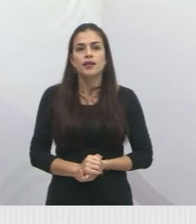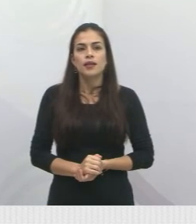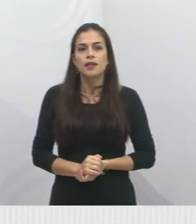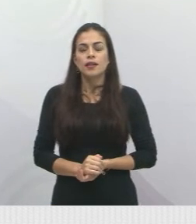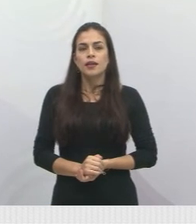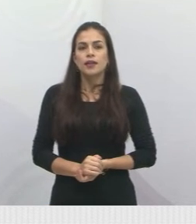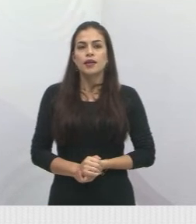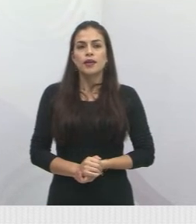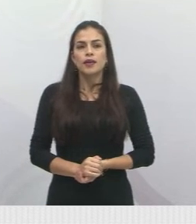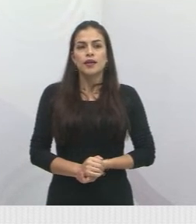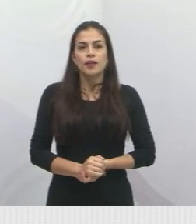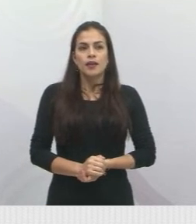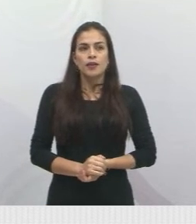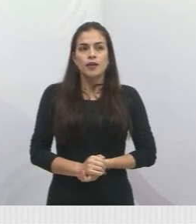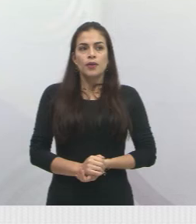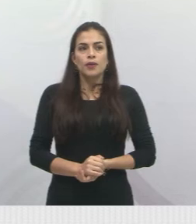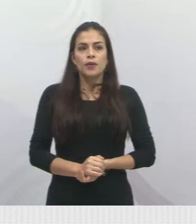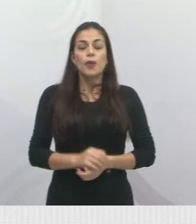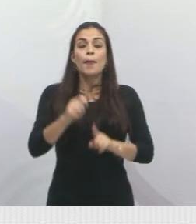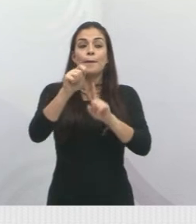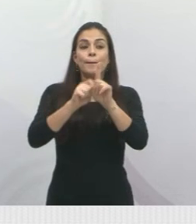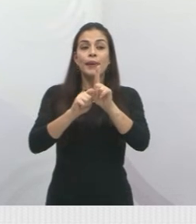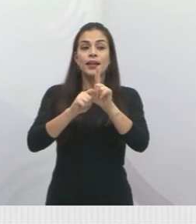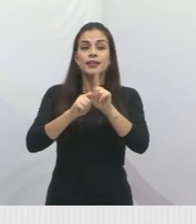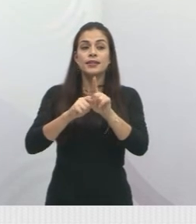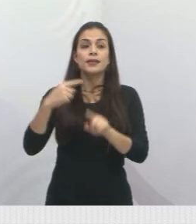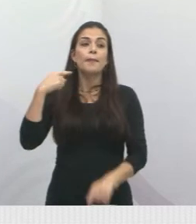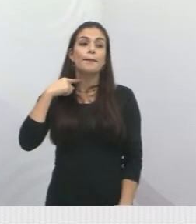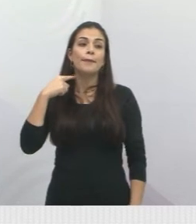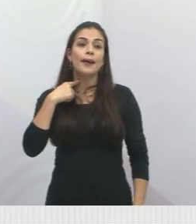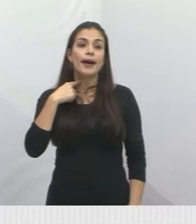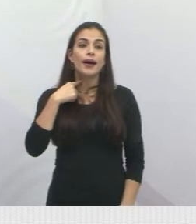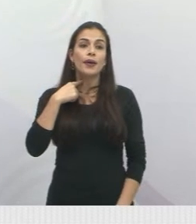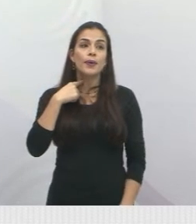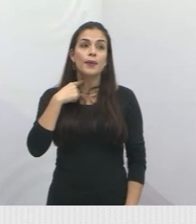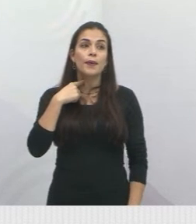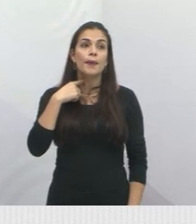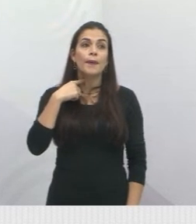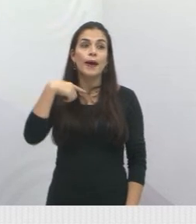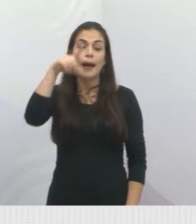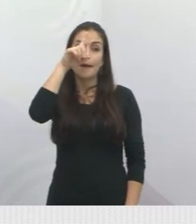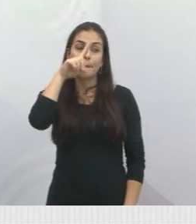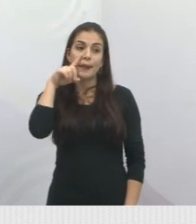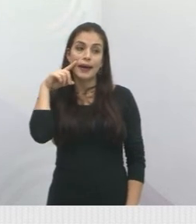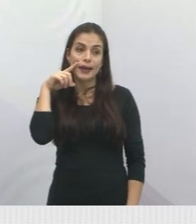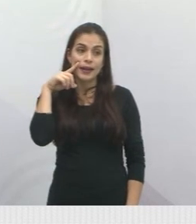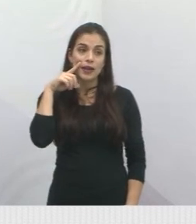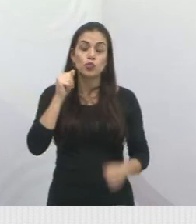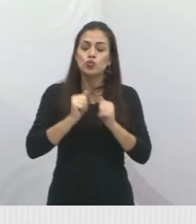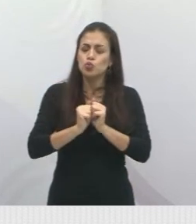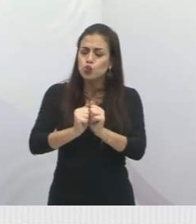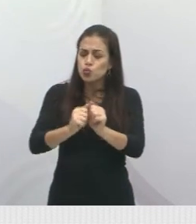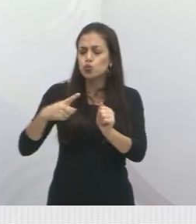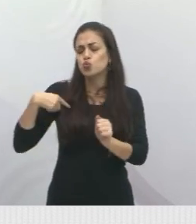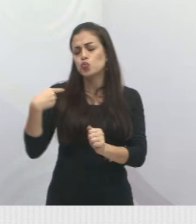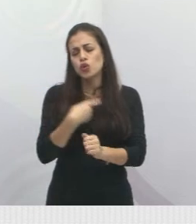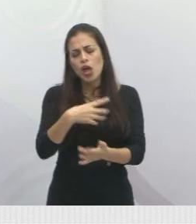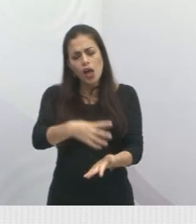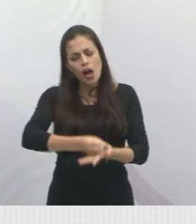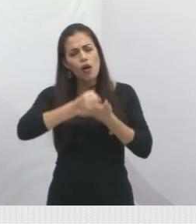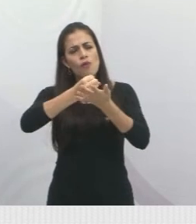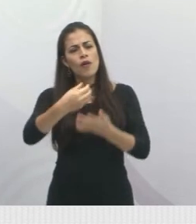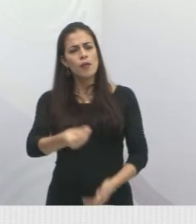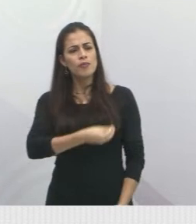que é o mês de maio, que é o mês amarelo. Juntos salvamos vidas. Então, a